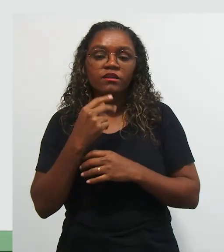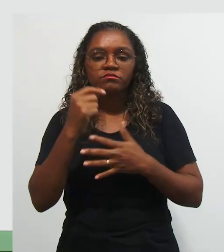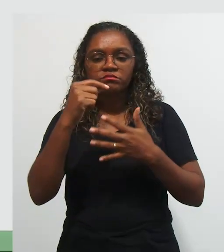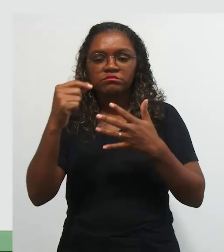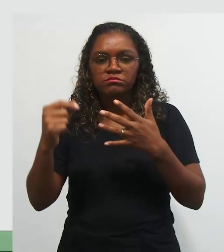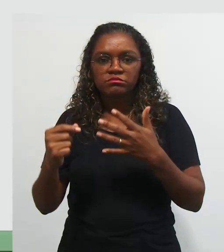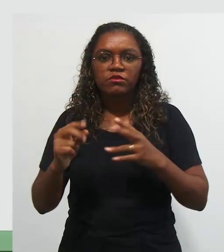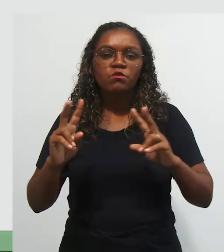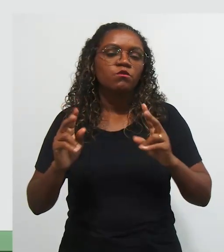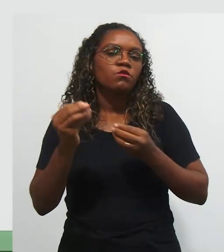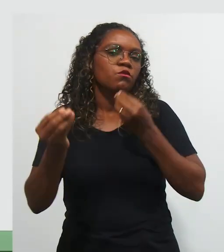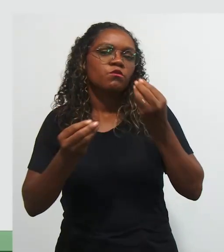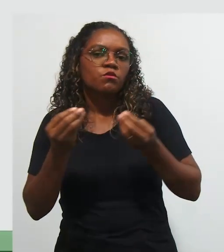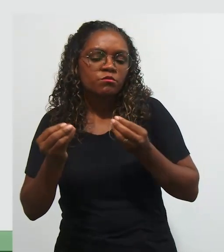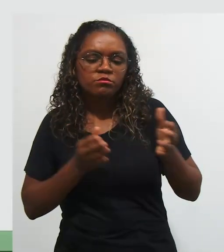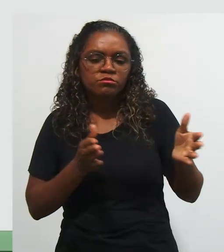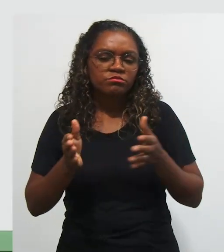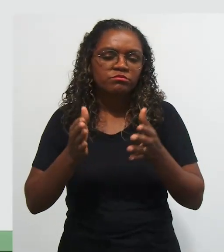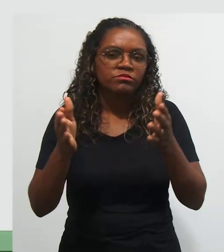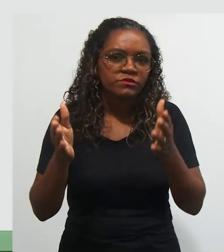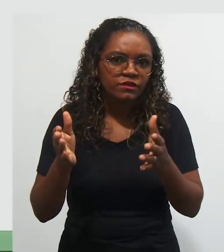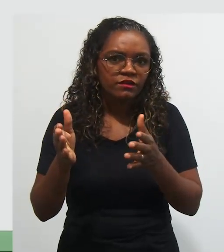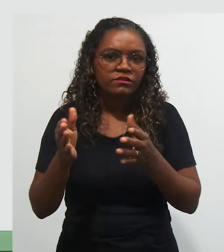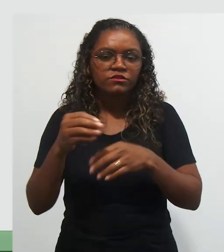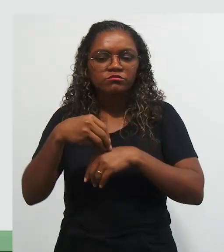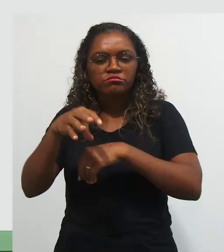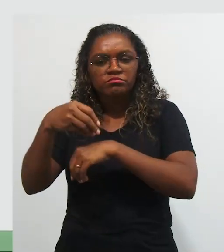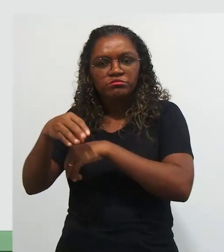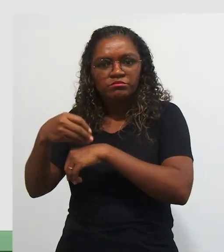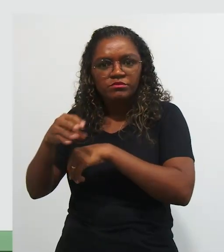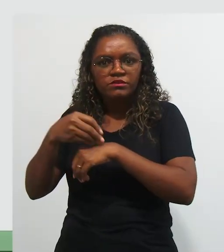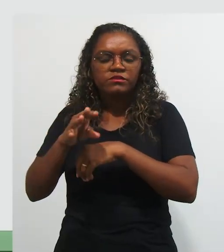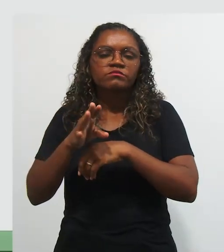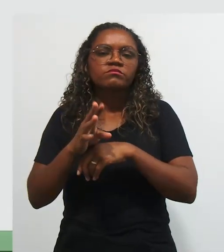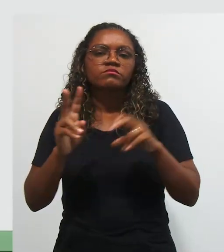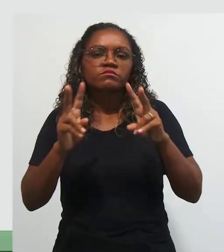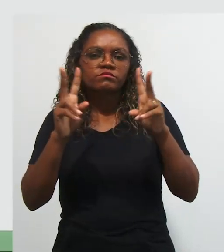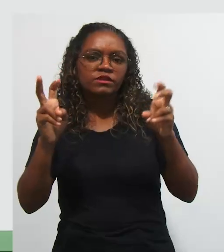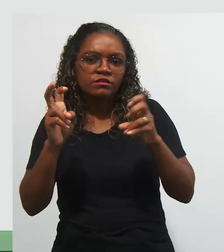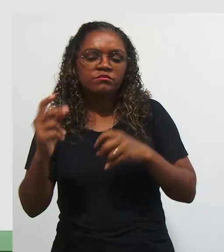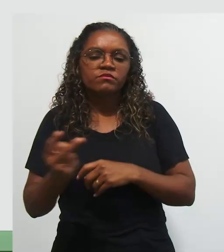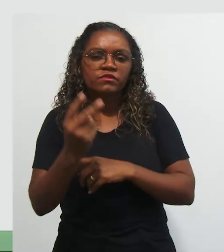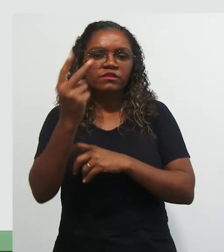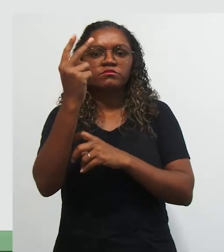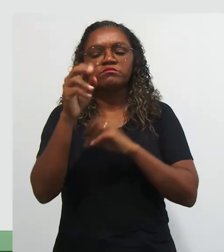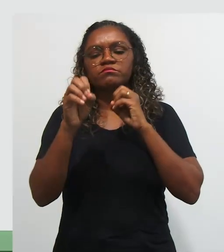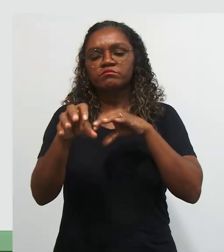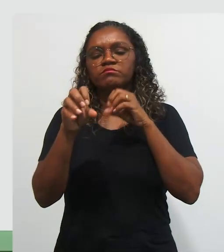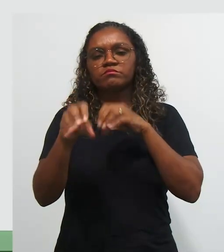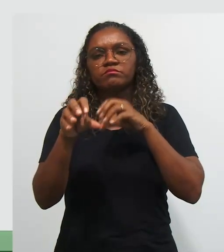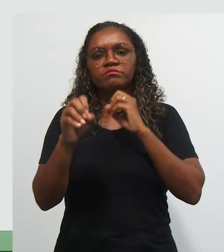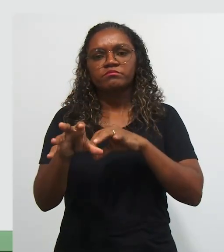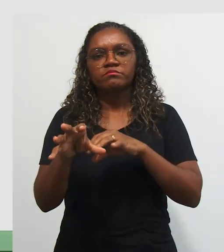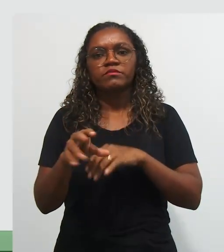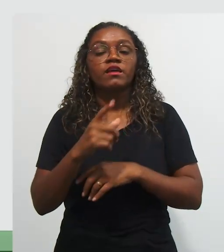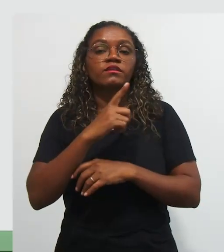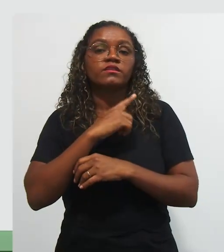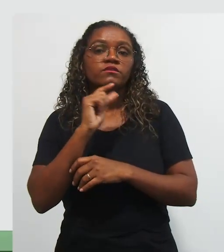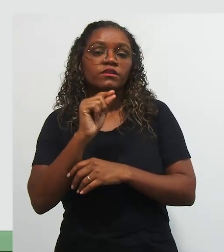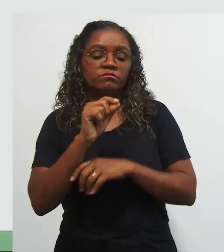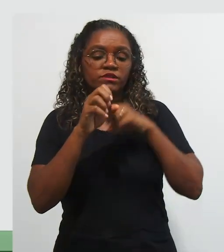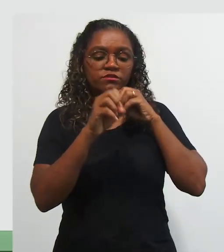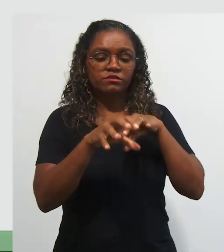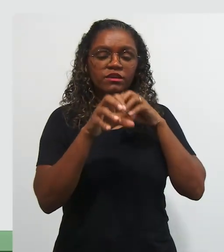que se orienta pela ética de fins e valores da educação, na vista de construção do conhecimento. Então, eu tenho educação